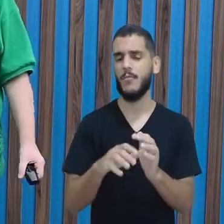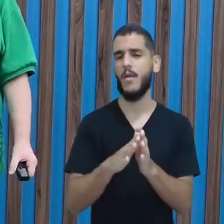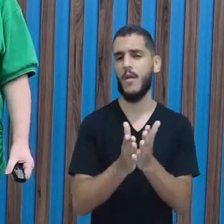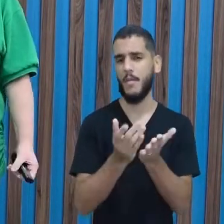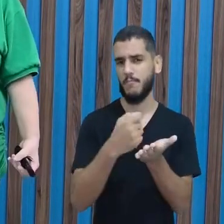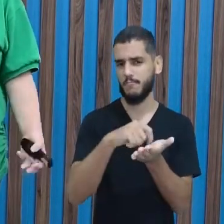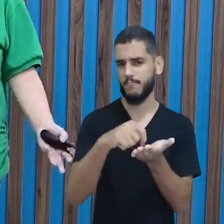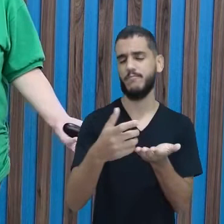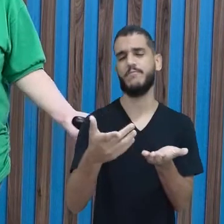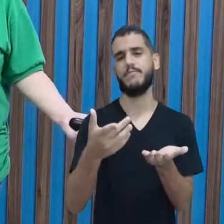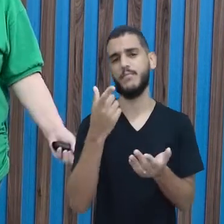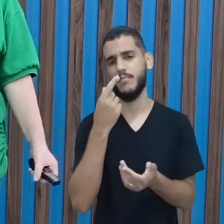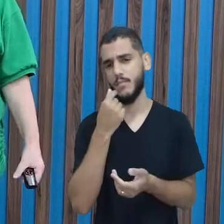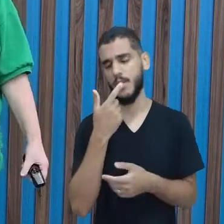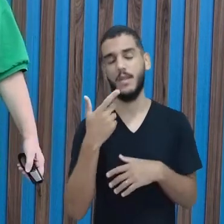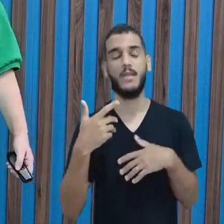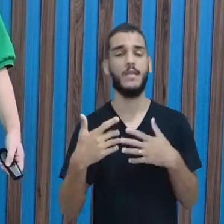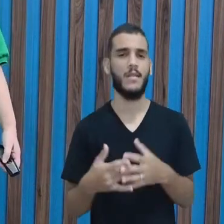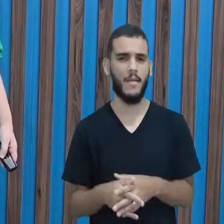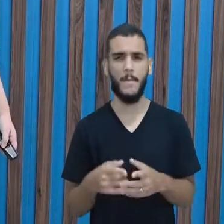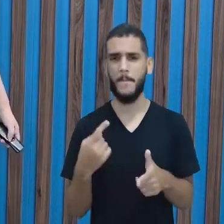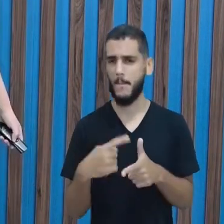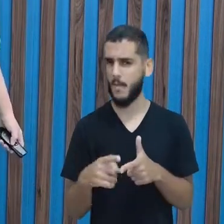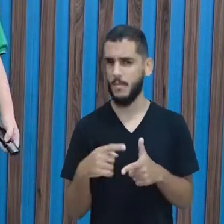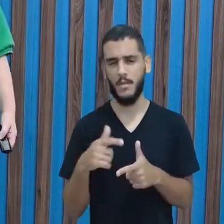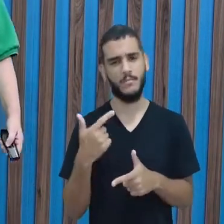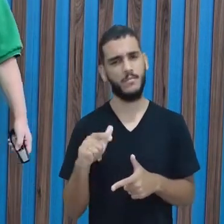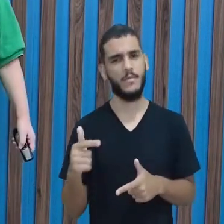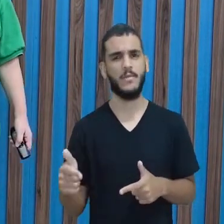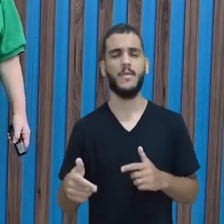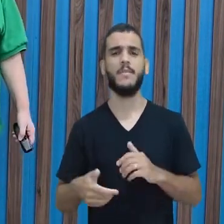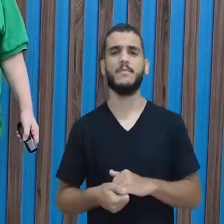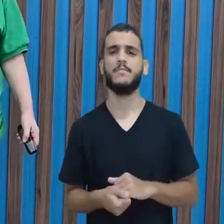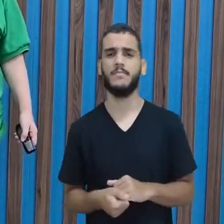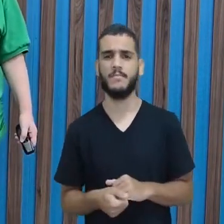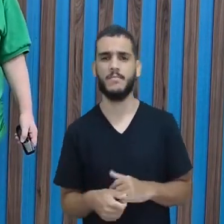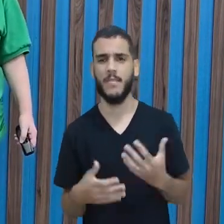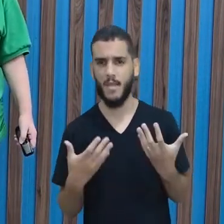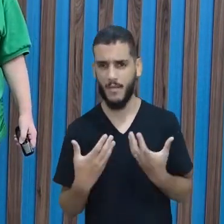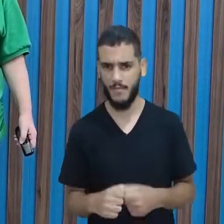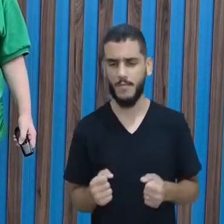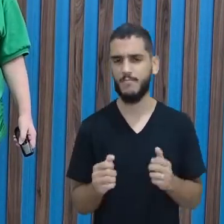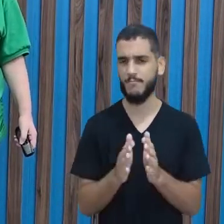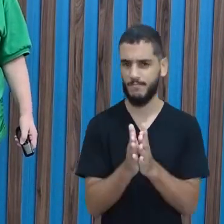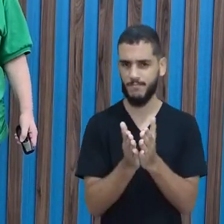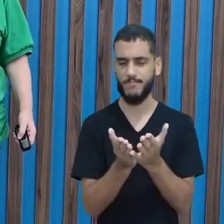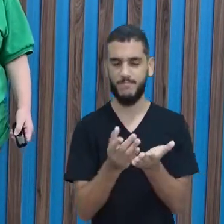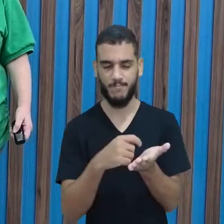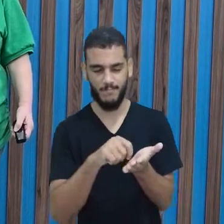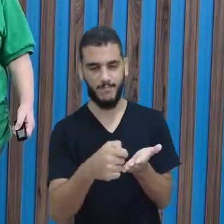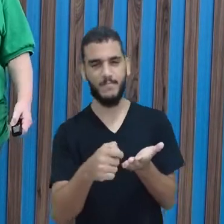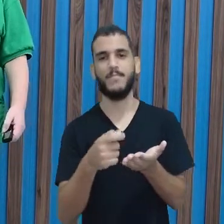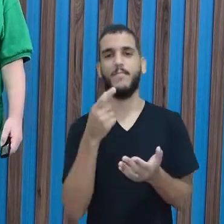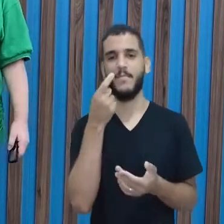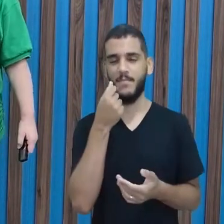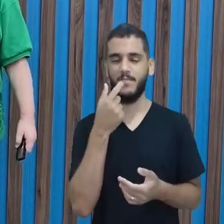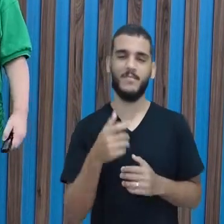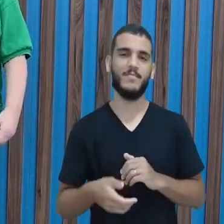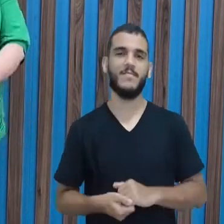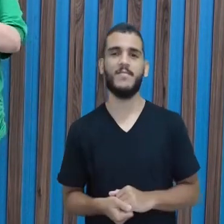lápis. Qual o problema? Não tem problema. Vamos pegar o papel e lápis e vamos